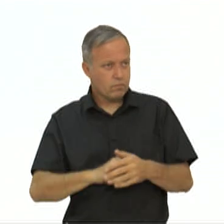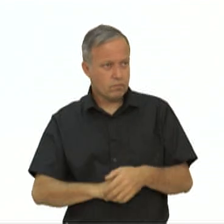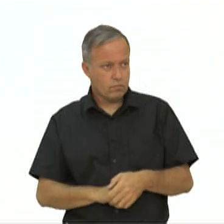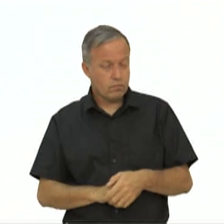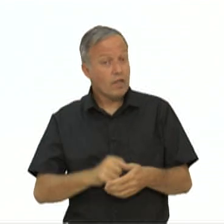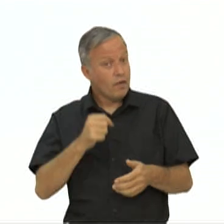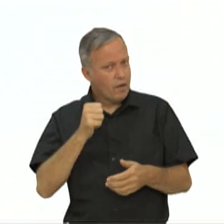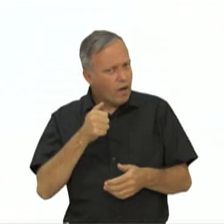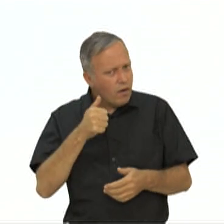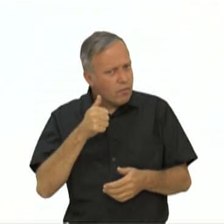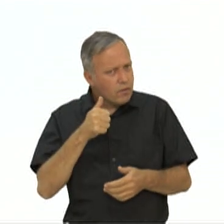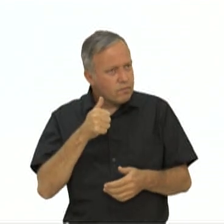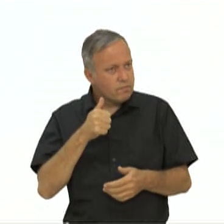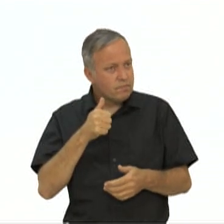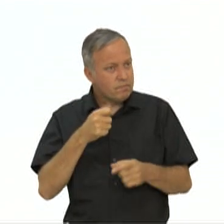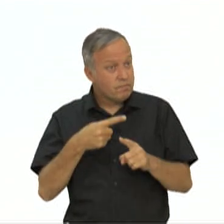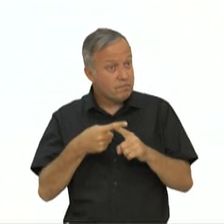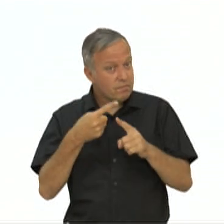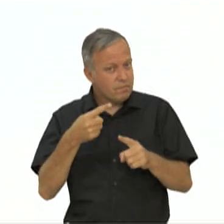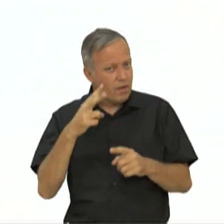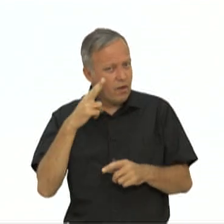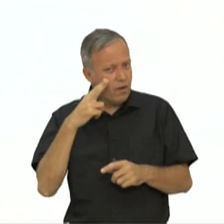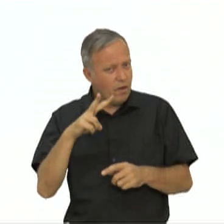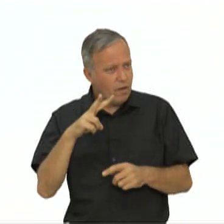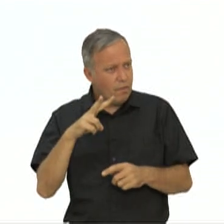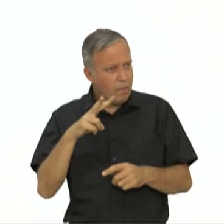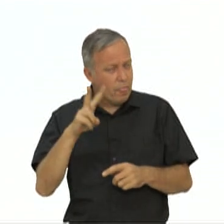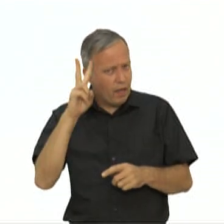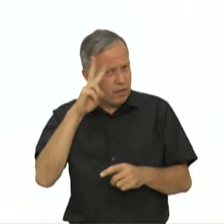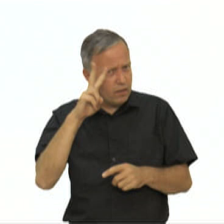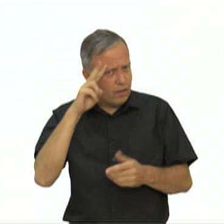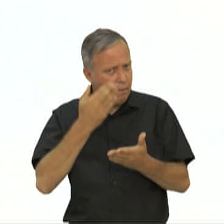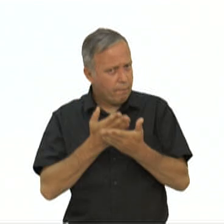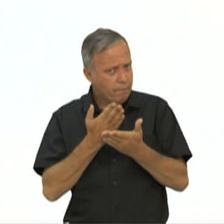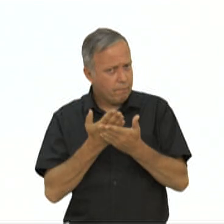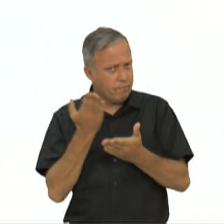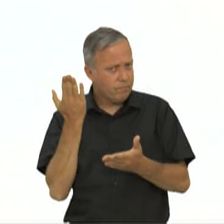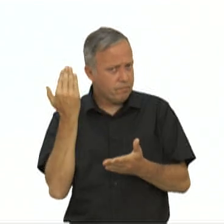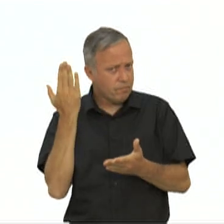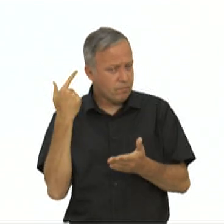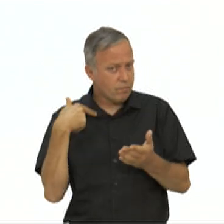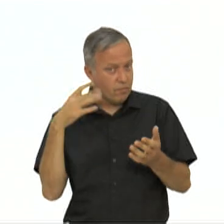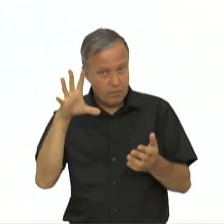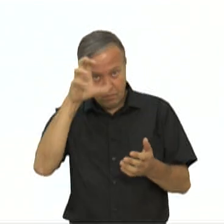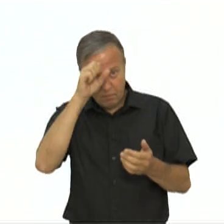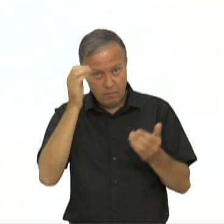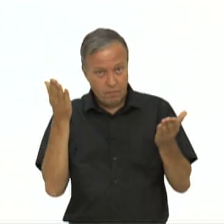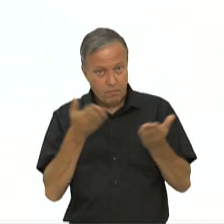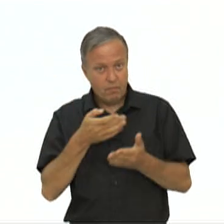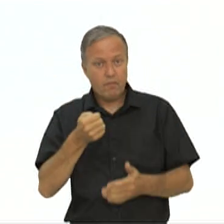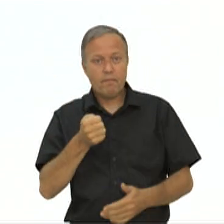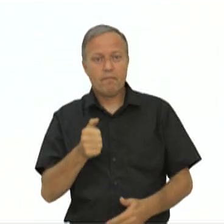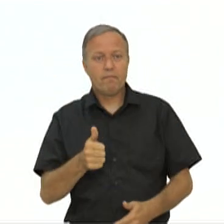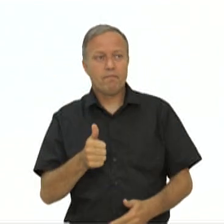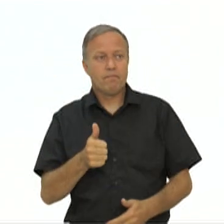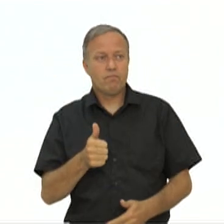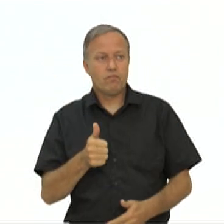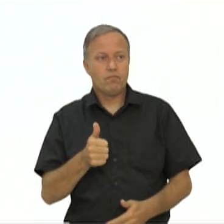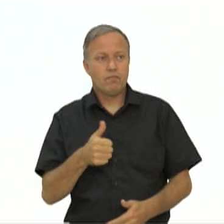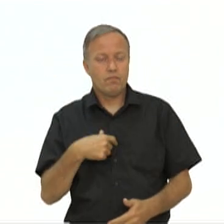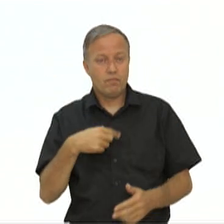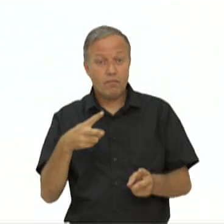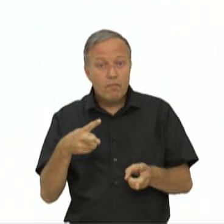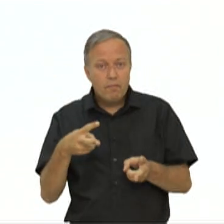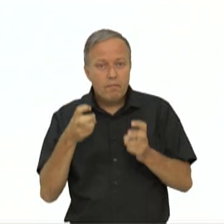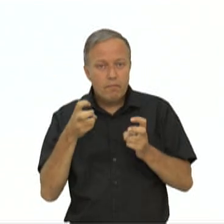pouquinha coisa, não vimos? Vimos, mas vamos ver o que a gente relembrou da aula passada e o que a gente aprendeu aqui um pouquinho. A gente conseguiu